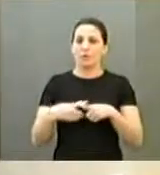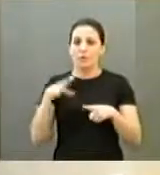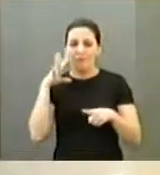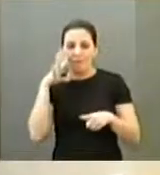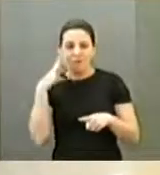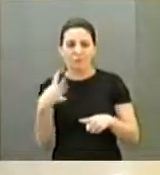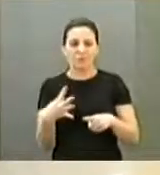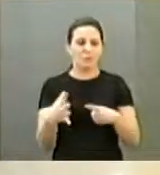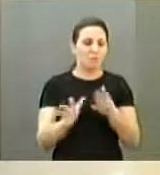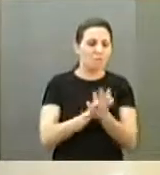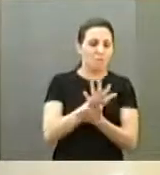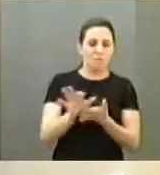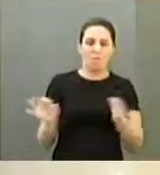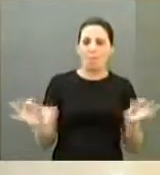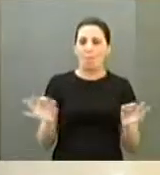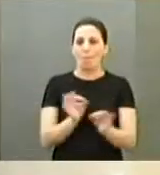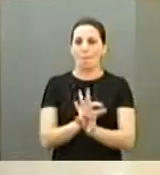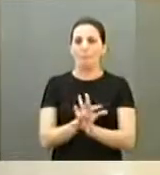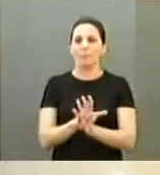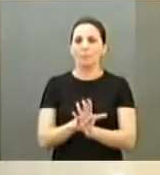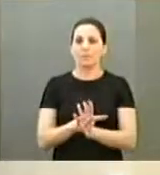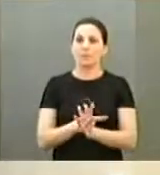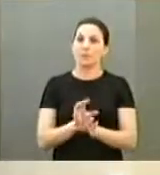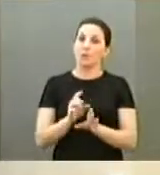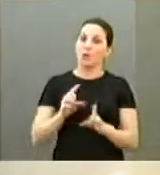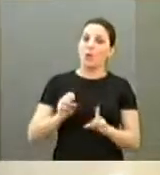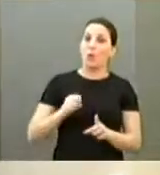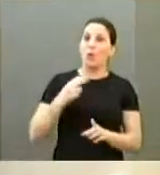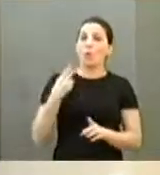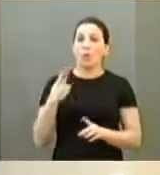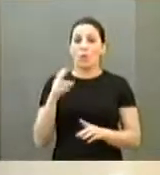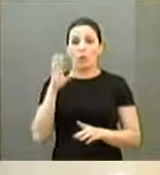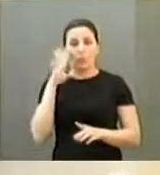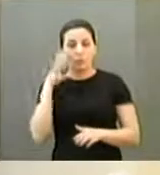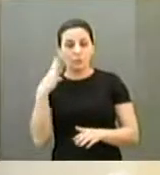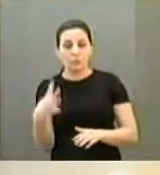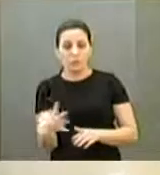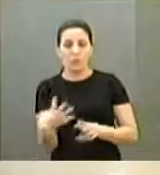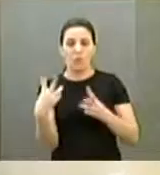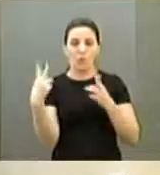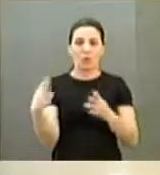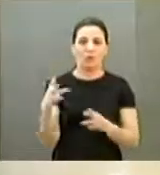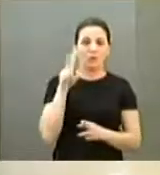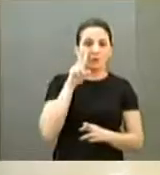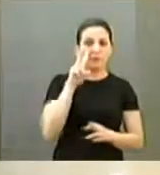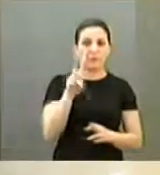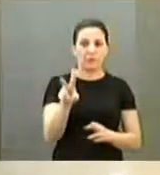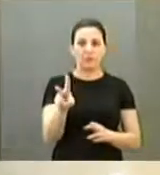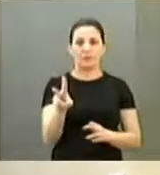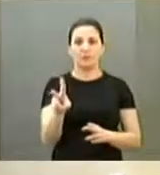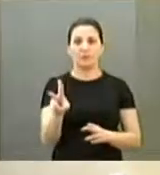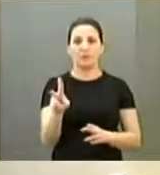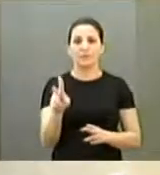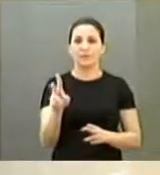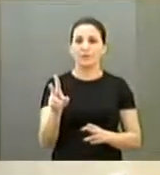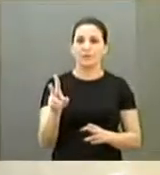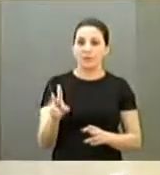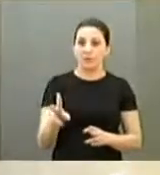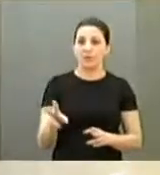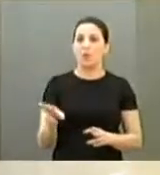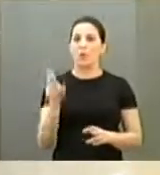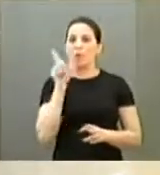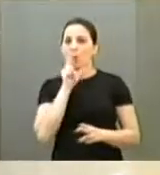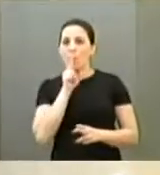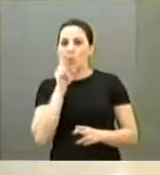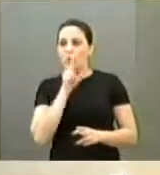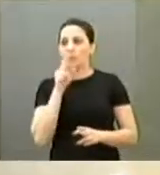resultado. Ou o resultado que ela está produzindo é esse que a gente está vendo. Então, o tema da segurança se tornou urgente no